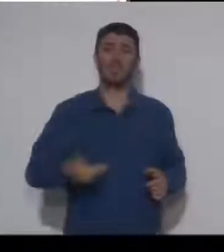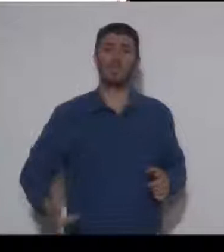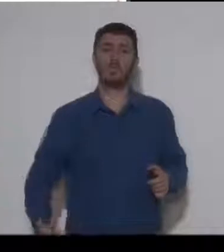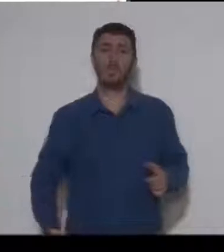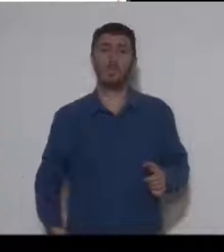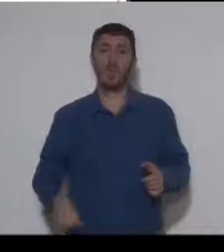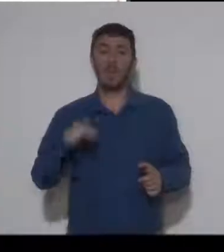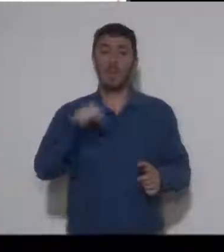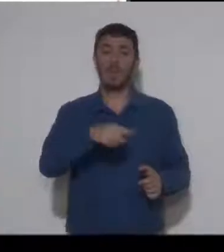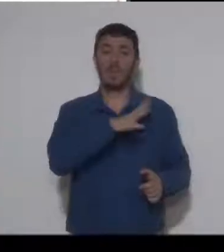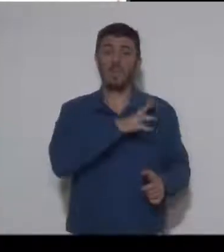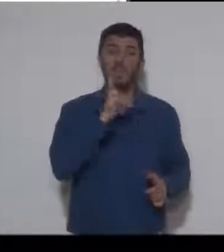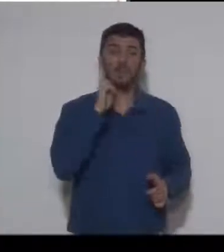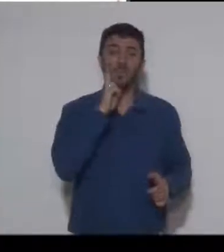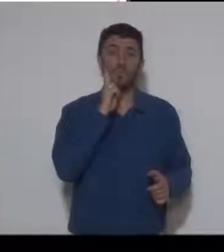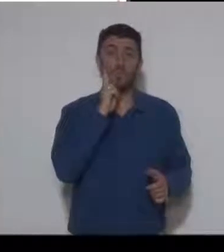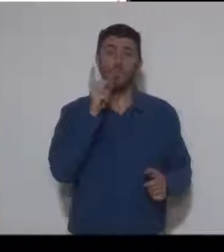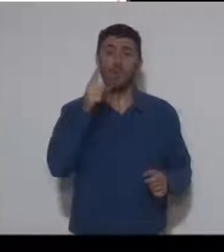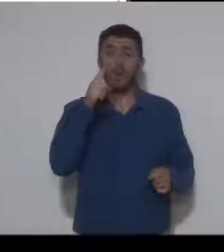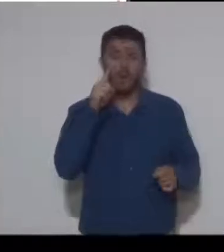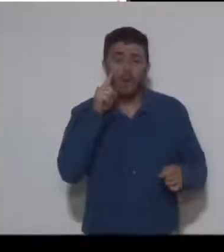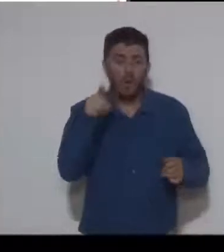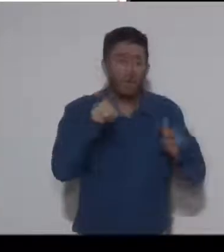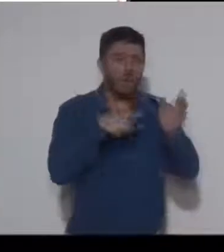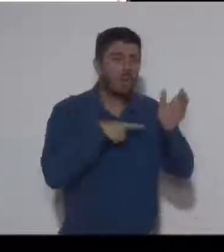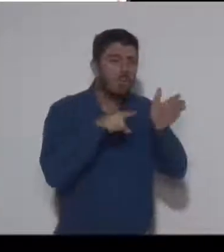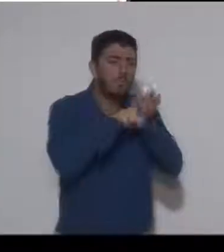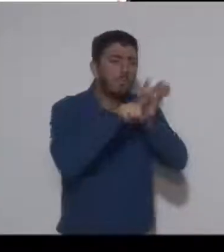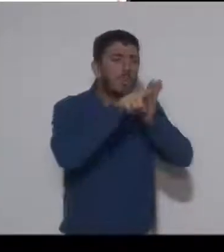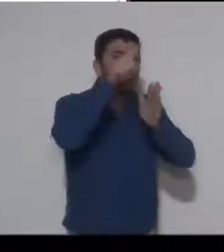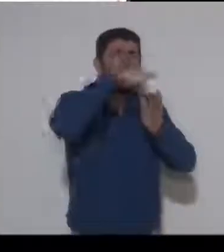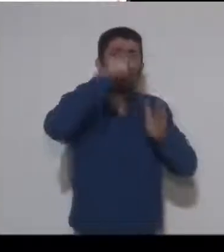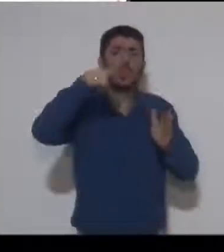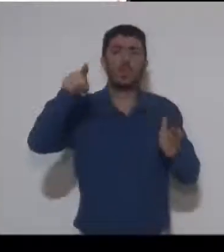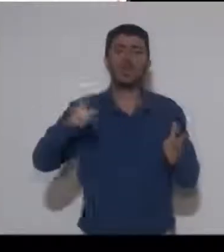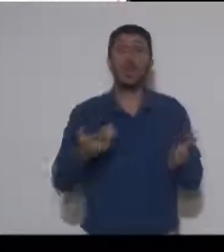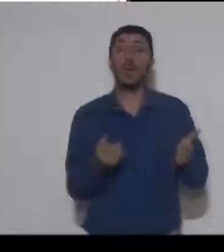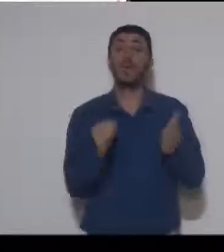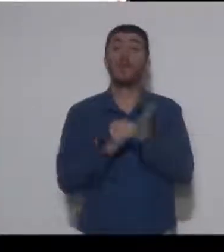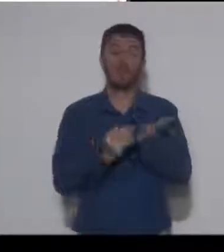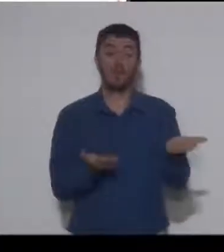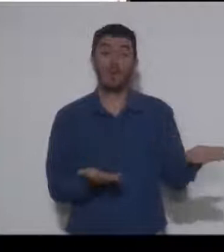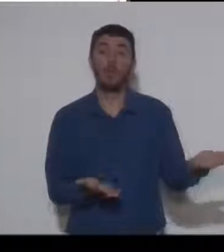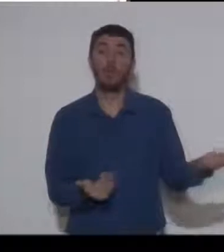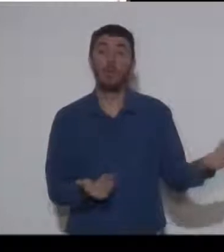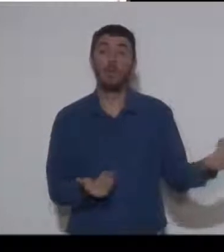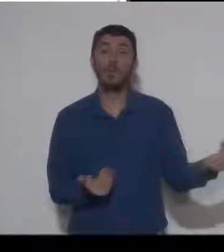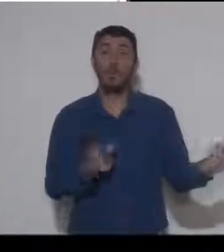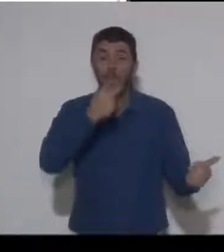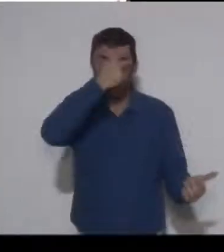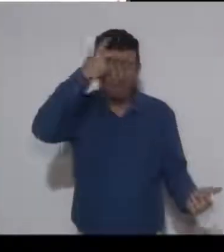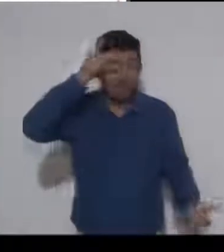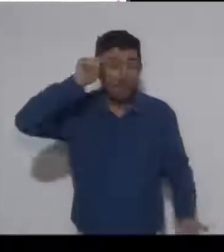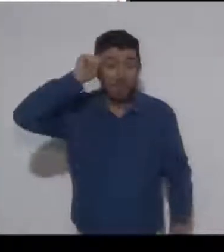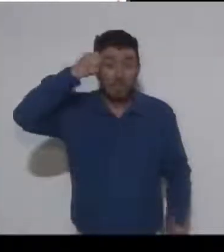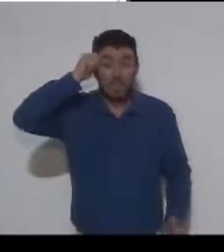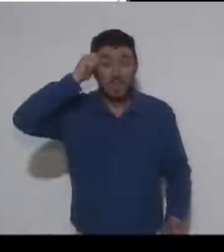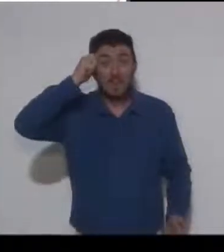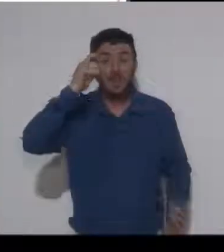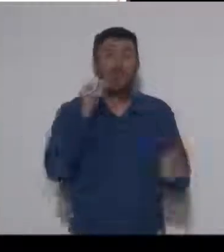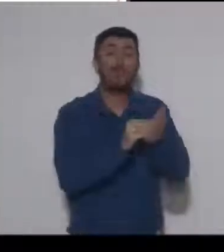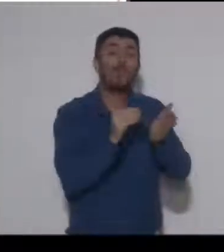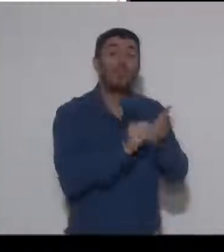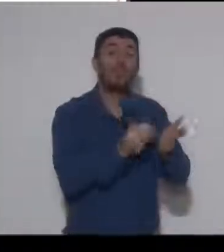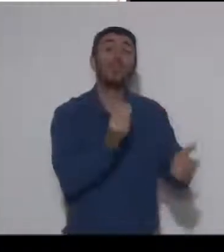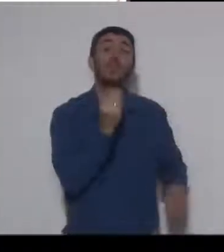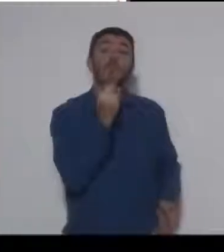as estatísticas e vai repetindo tudo aquilo que a gente enxerga. O jovem negro que não tem uma oportunidade, o jovem negro que é assassinado, o jovem da periferia